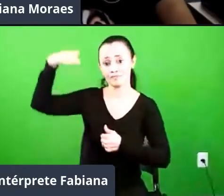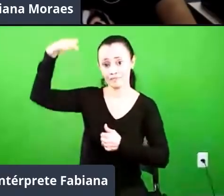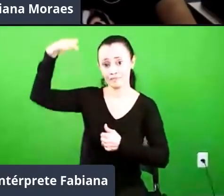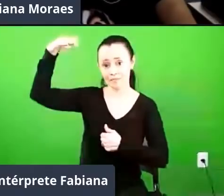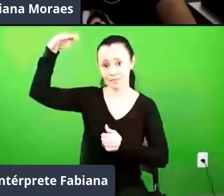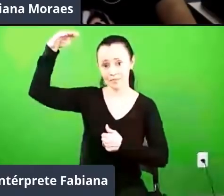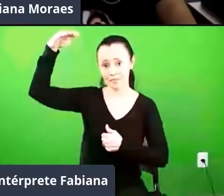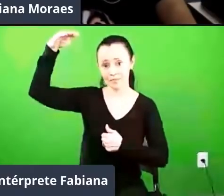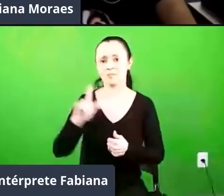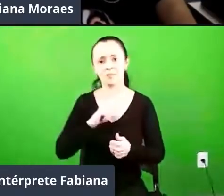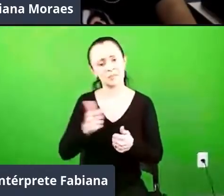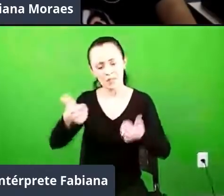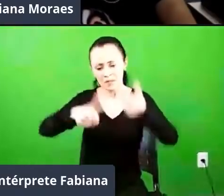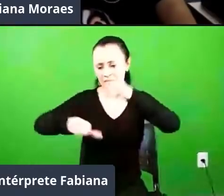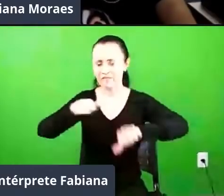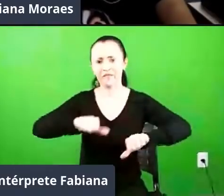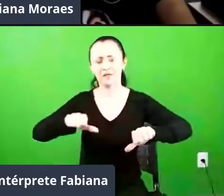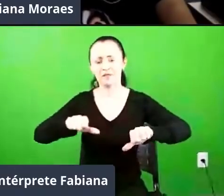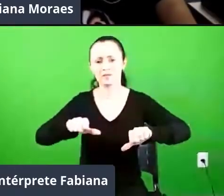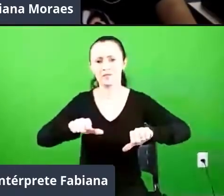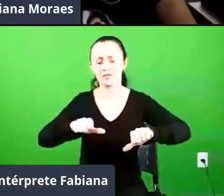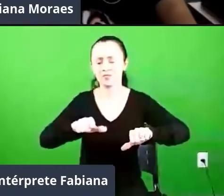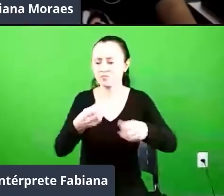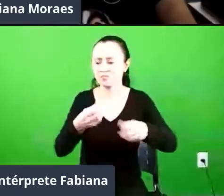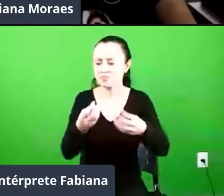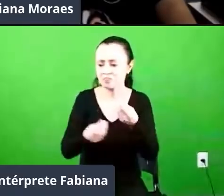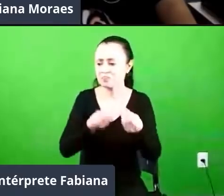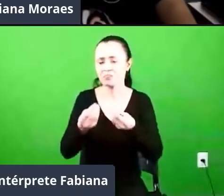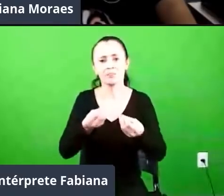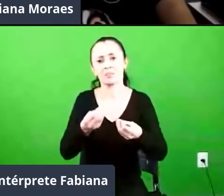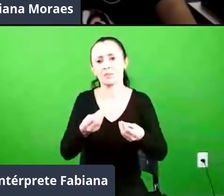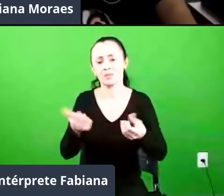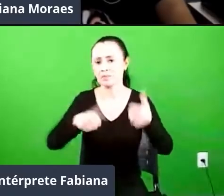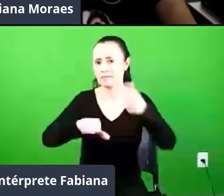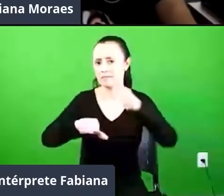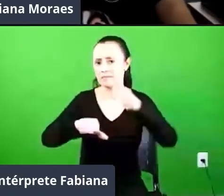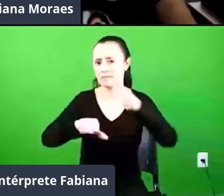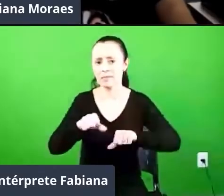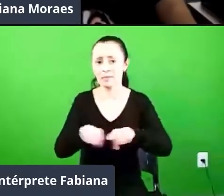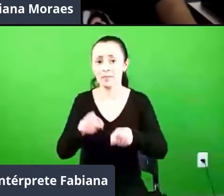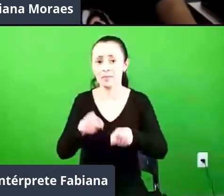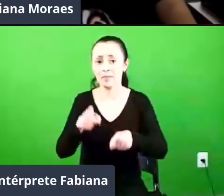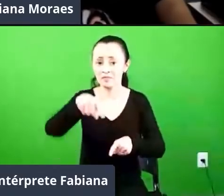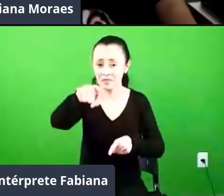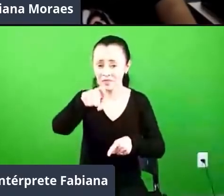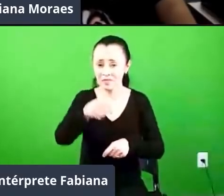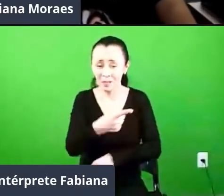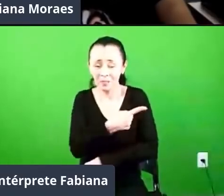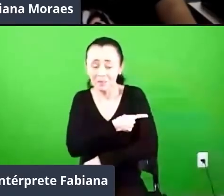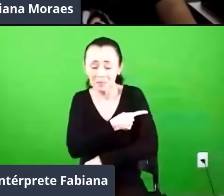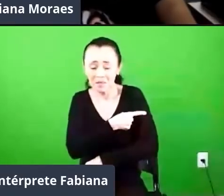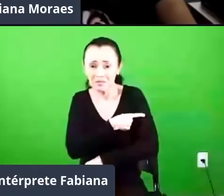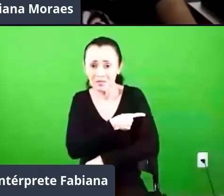desse adulto. Mas eu fico pensando, vocês que estão lá na ponta, né, alfabetizando, primeiro ano, como